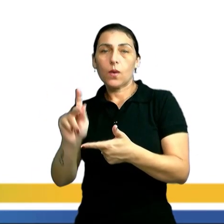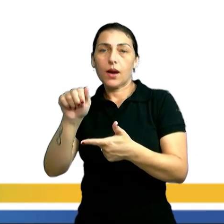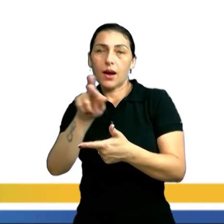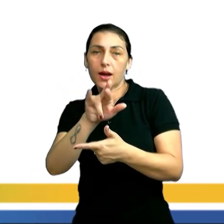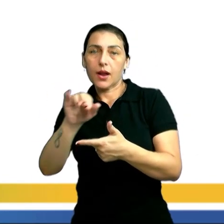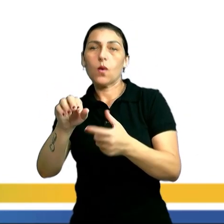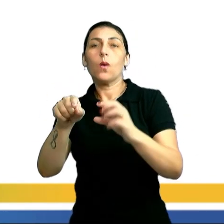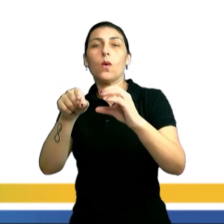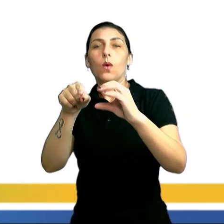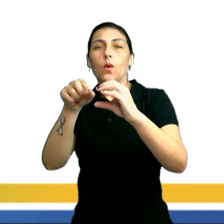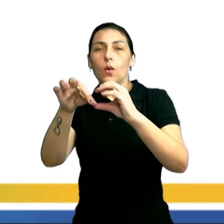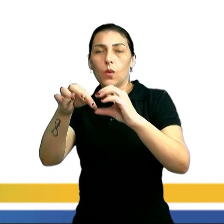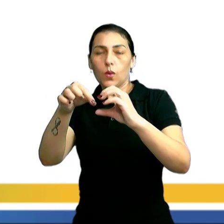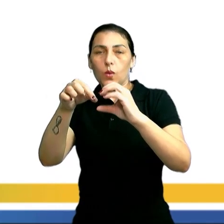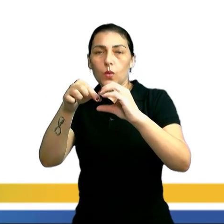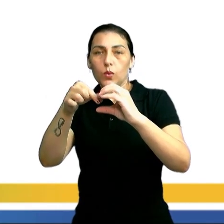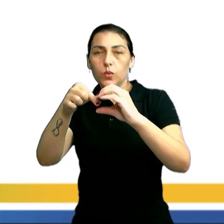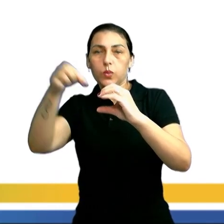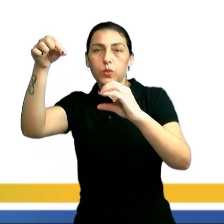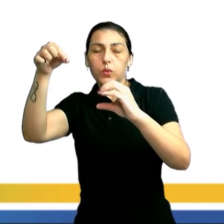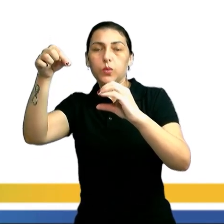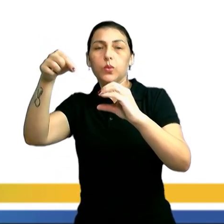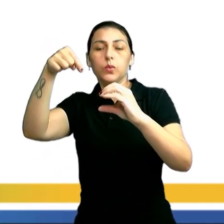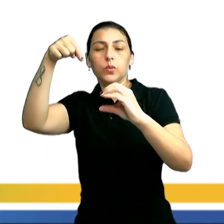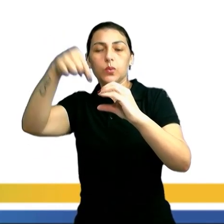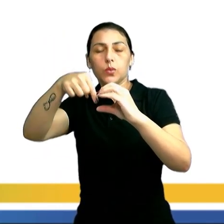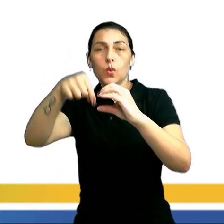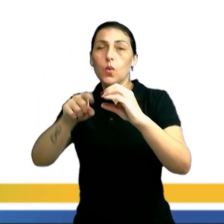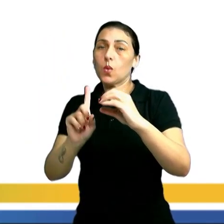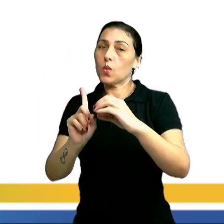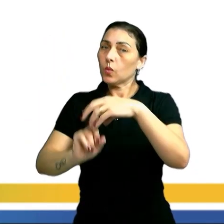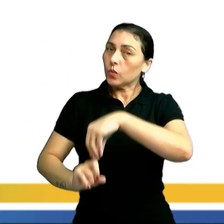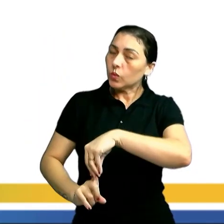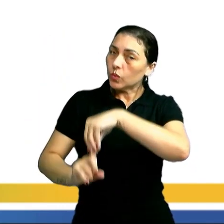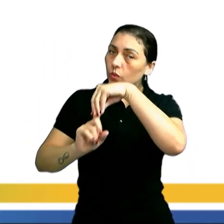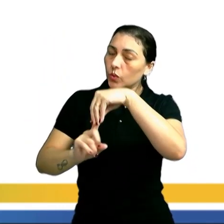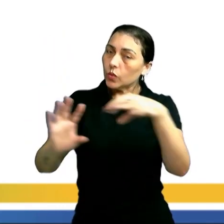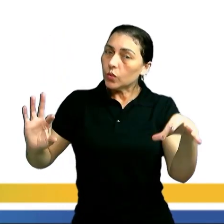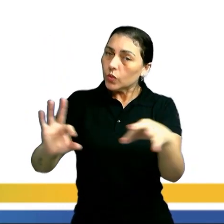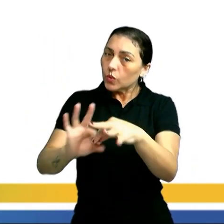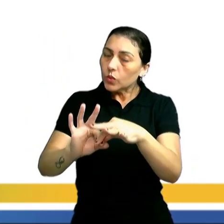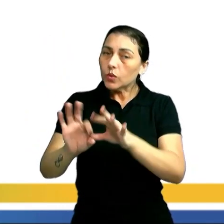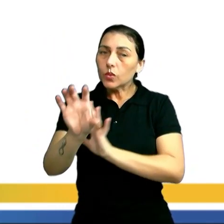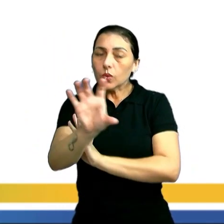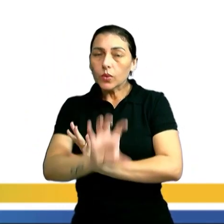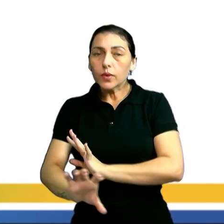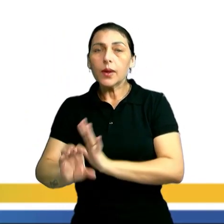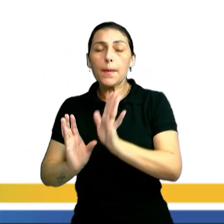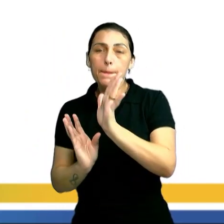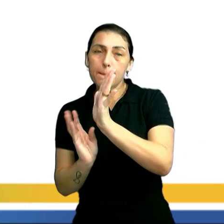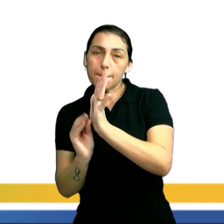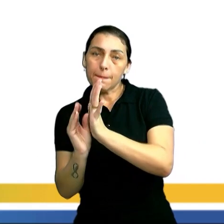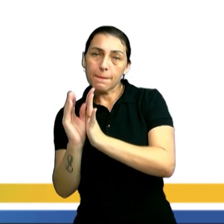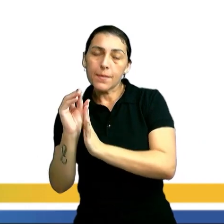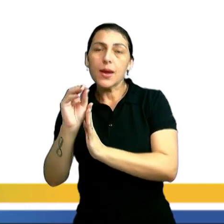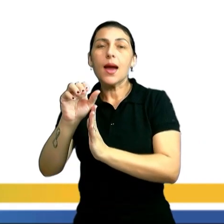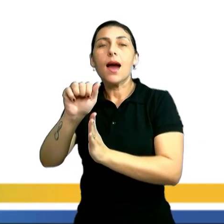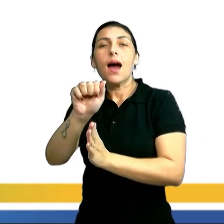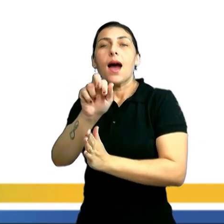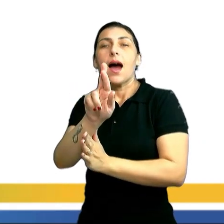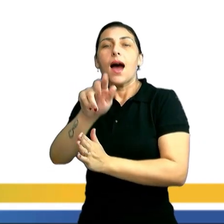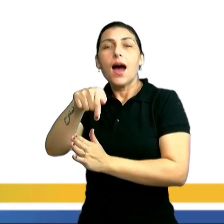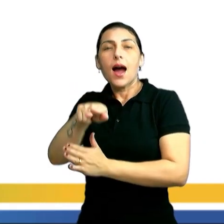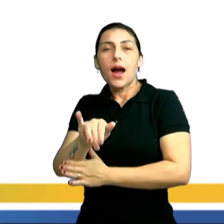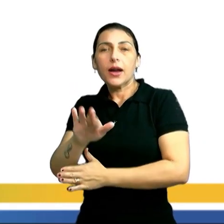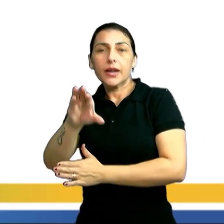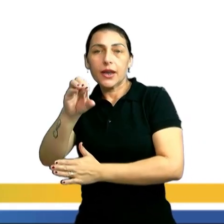eucariotos. Todos os ramos se unem a um único ramo numa região entre bactéria e arqueobactérias. Quer